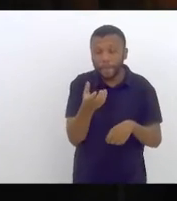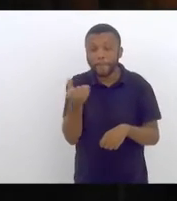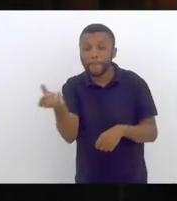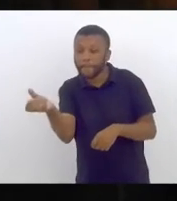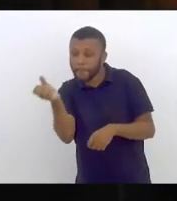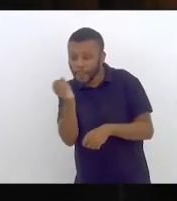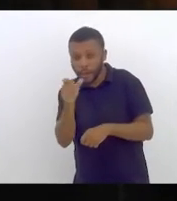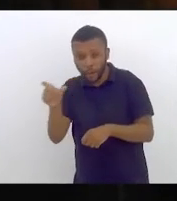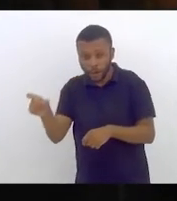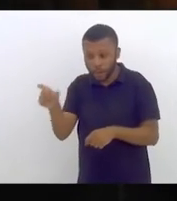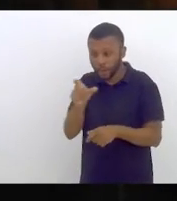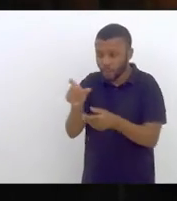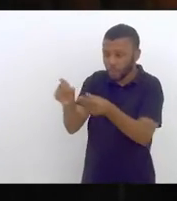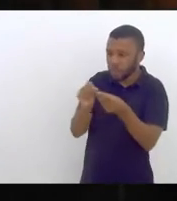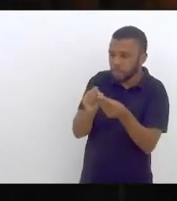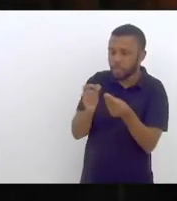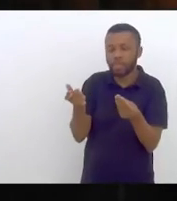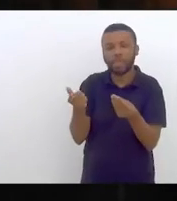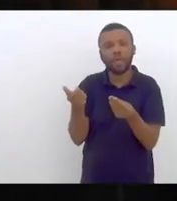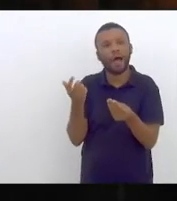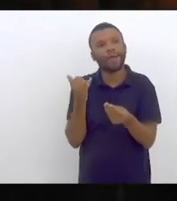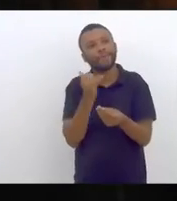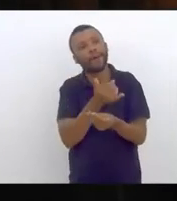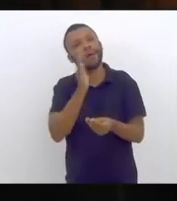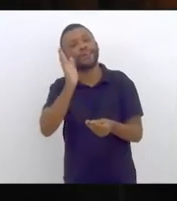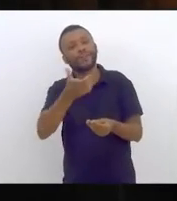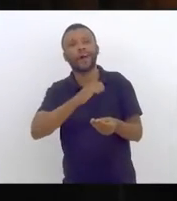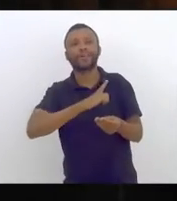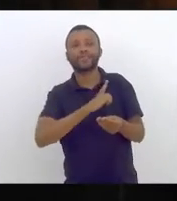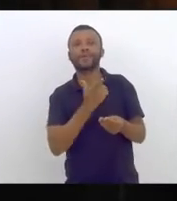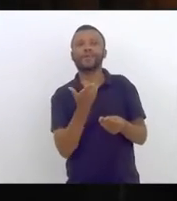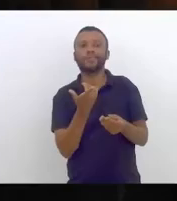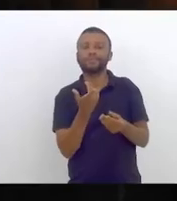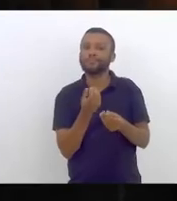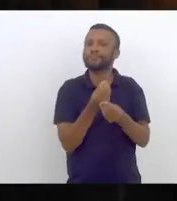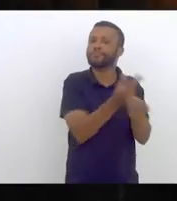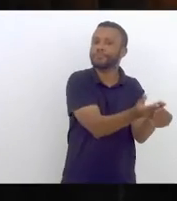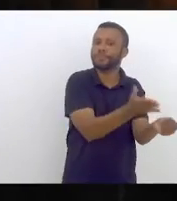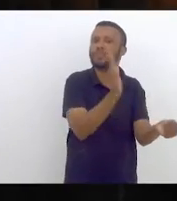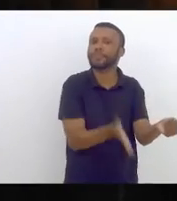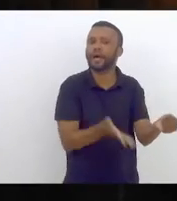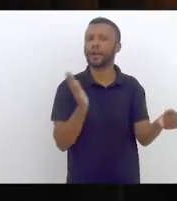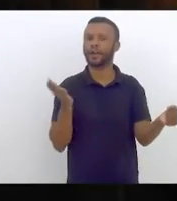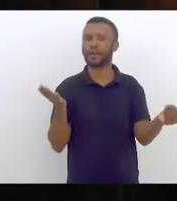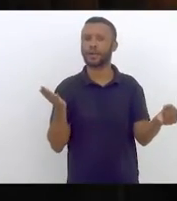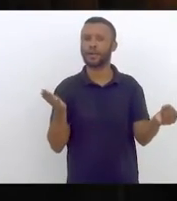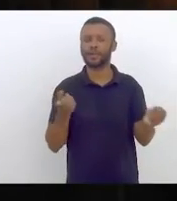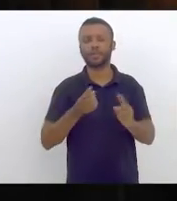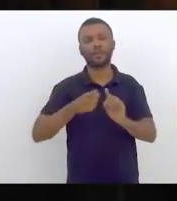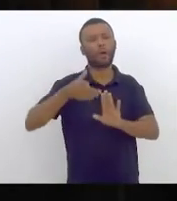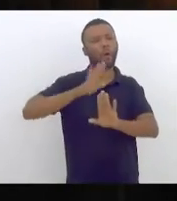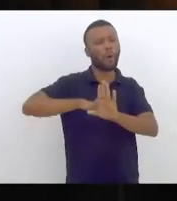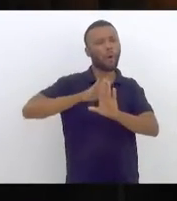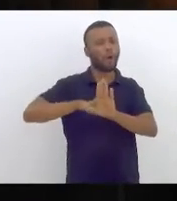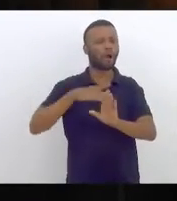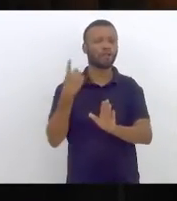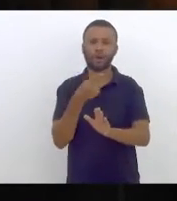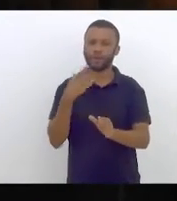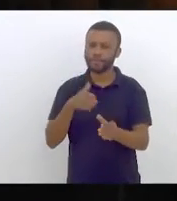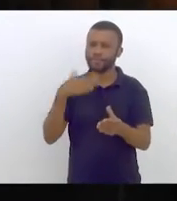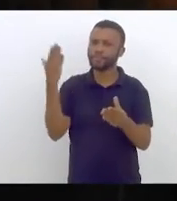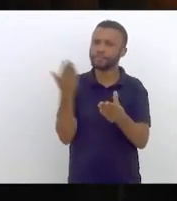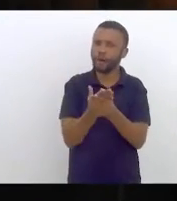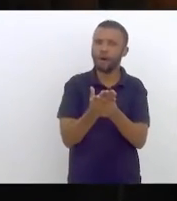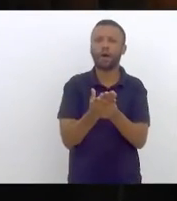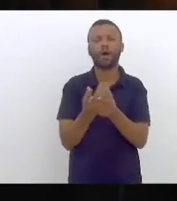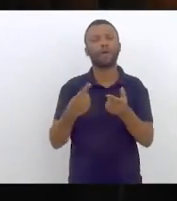receber o cartão, diziam que ela já tinha recebido. Então, Ah, sim, nós fizemos representação também no